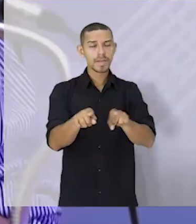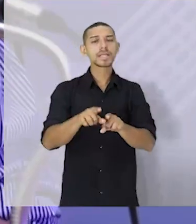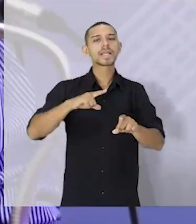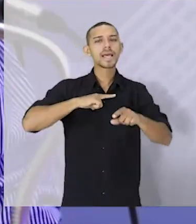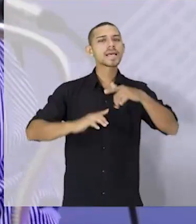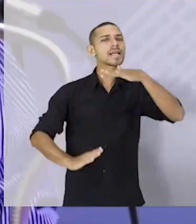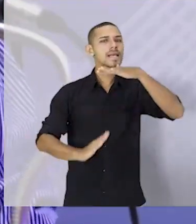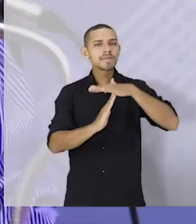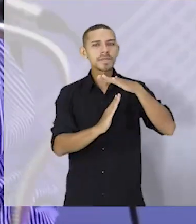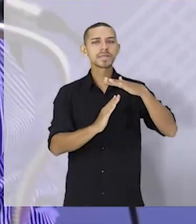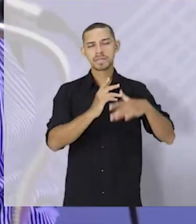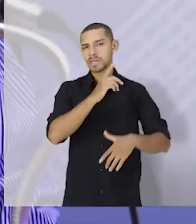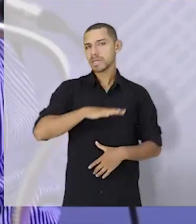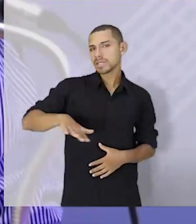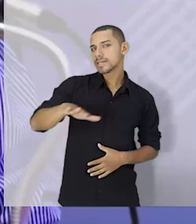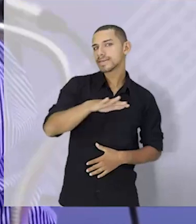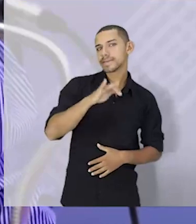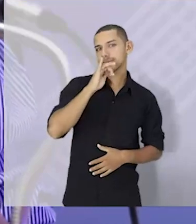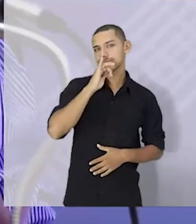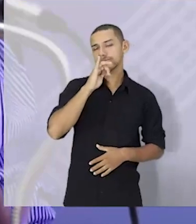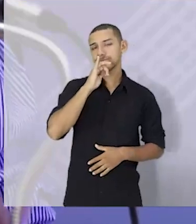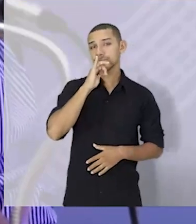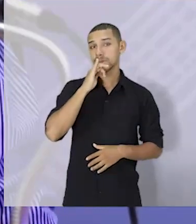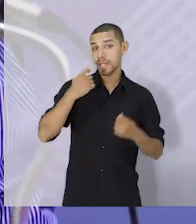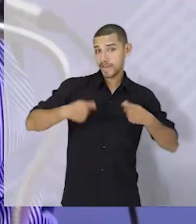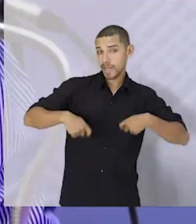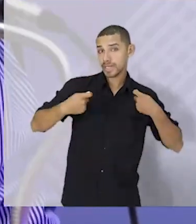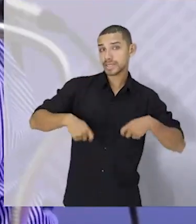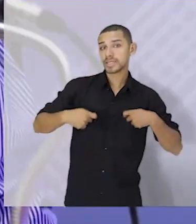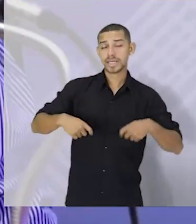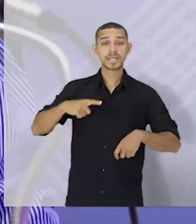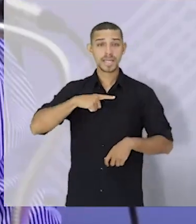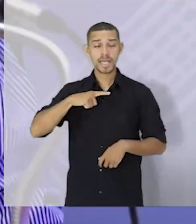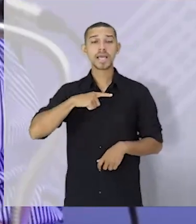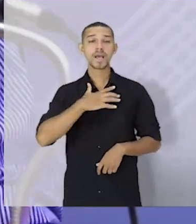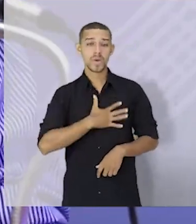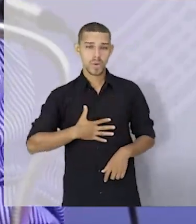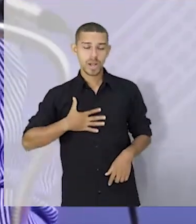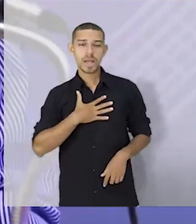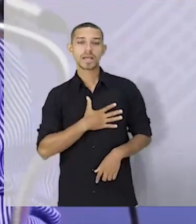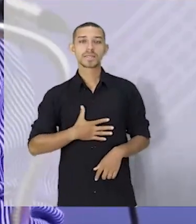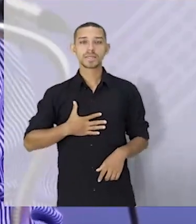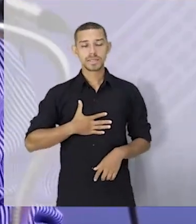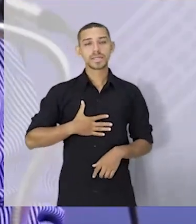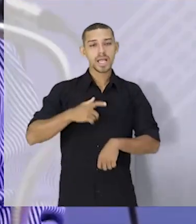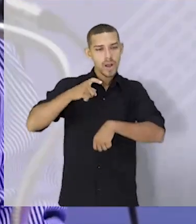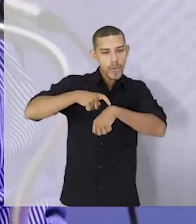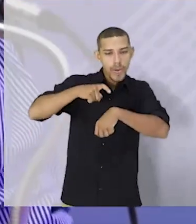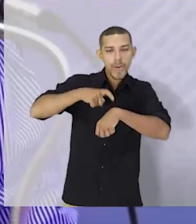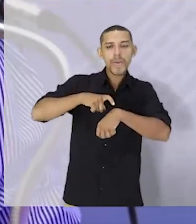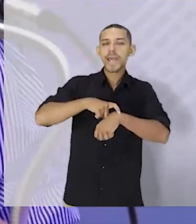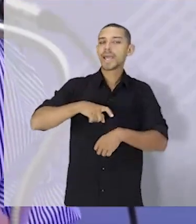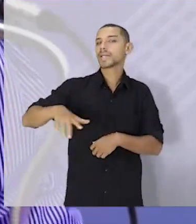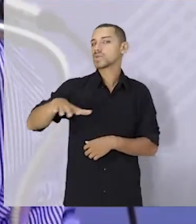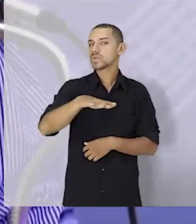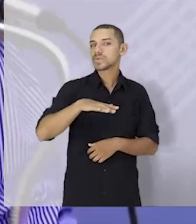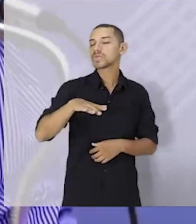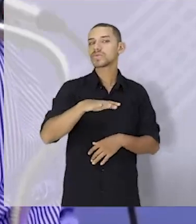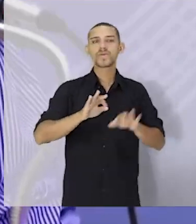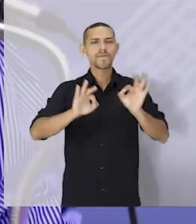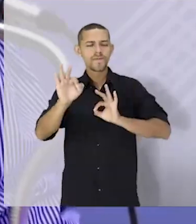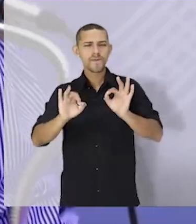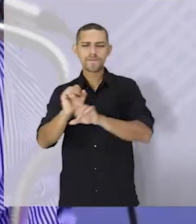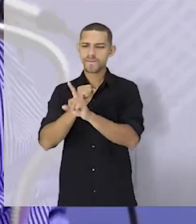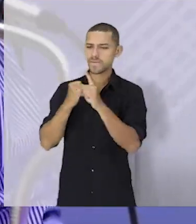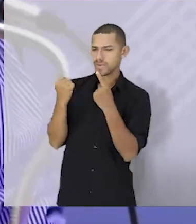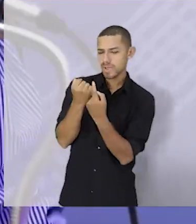para você ficar ali com ela. Você precisa ter o seu lazer, você precisa ter os seus momentos ali de forma social,